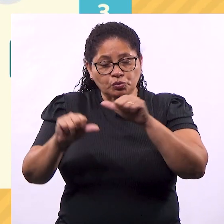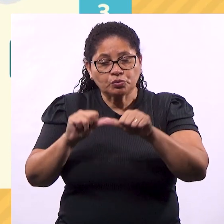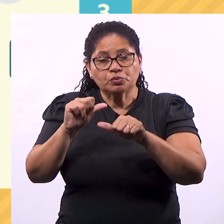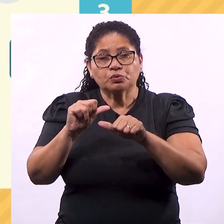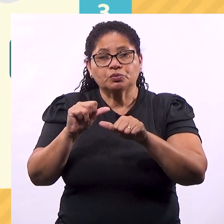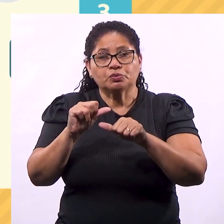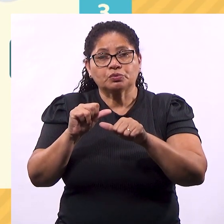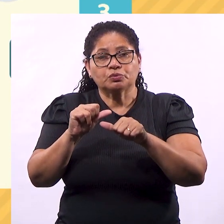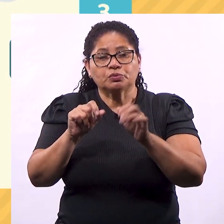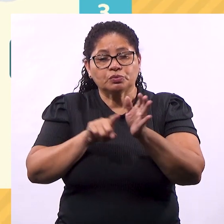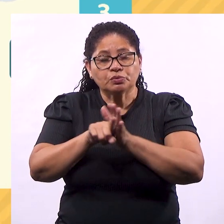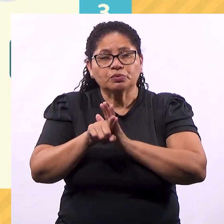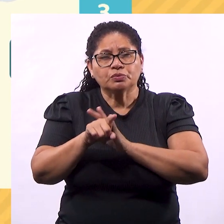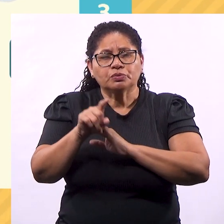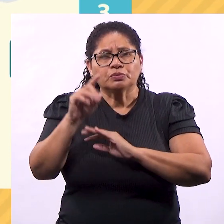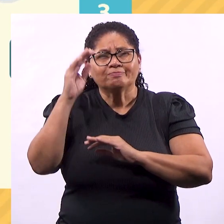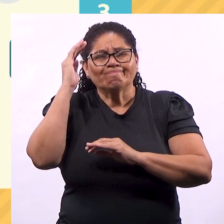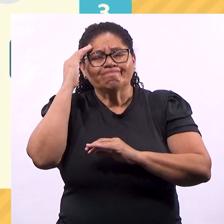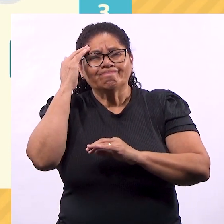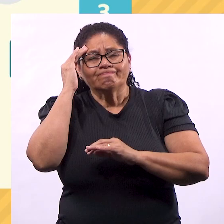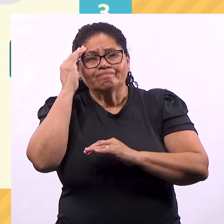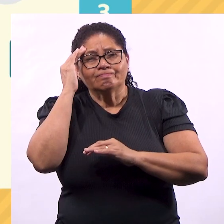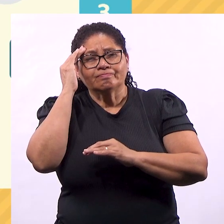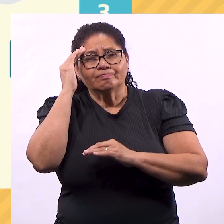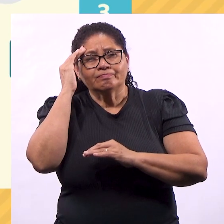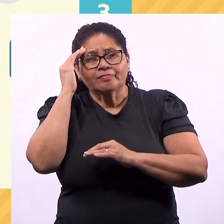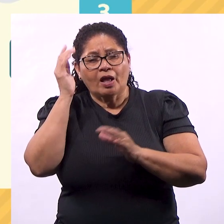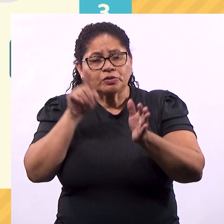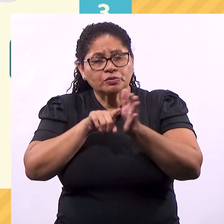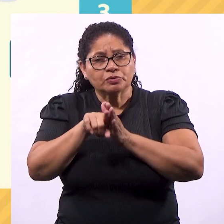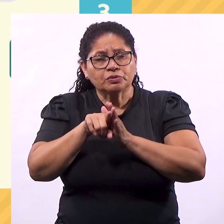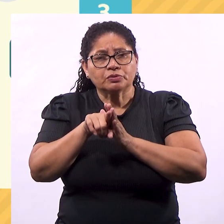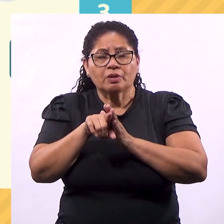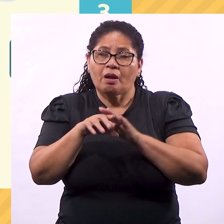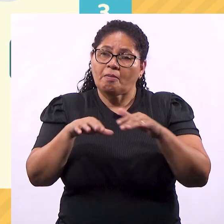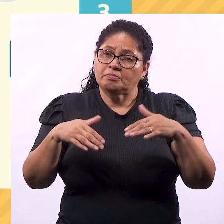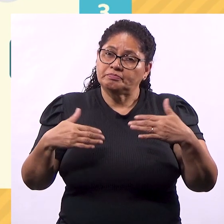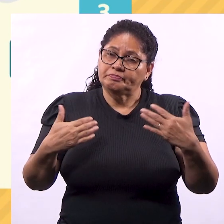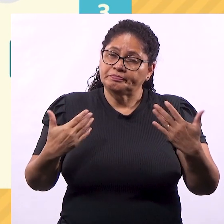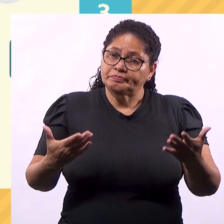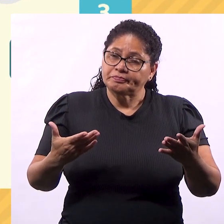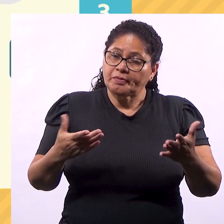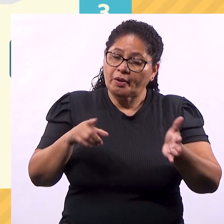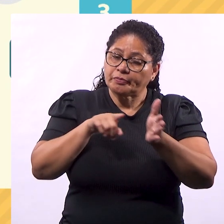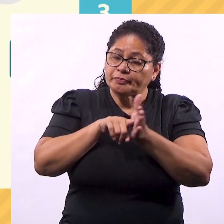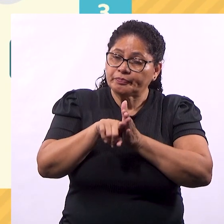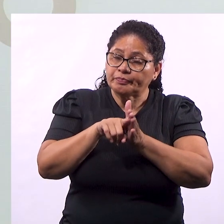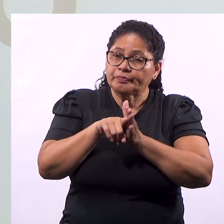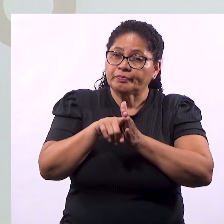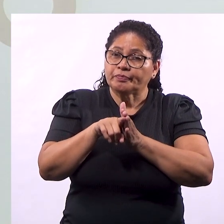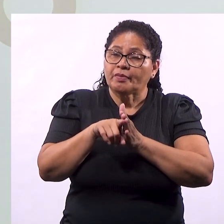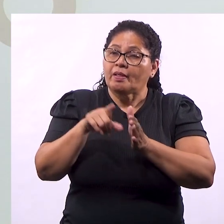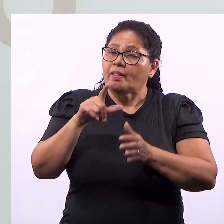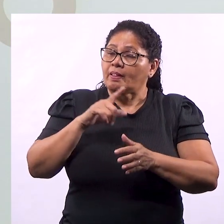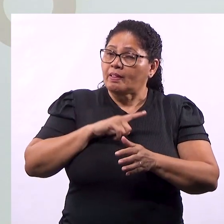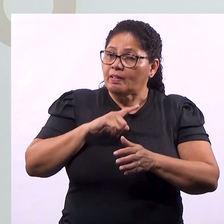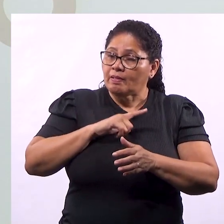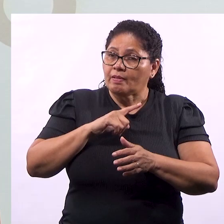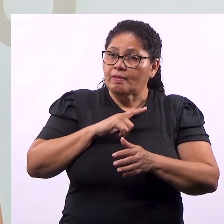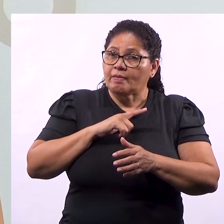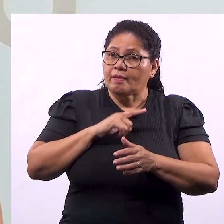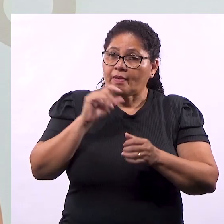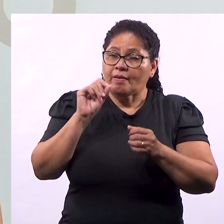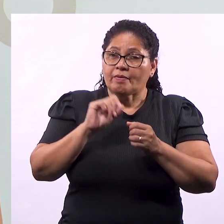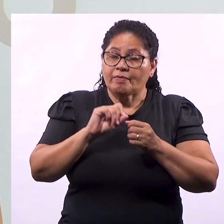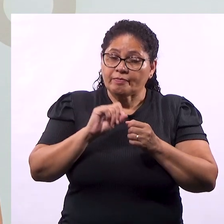a gente tem a diagnóstico o que compreende a avaliação diagnóstica bom dentro da avaliação de diagnóstica a gente tem que